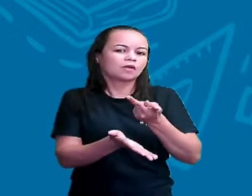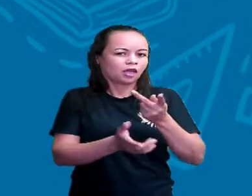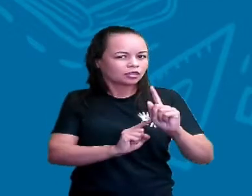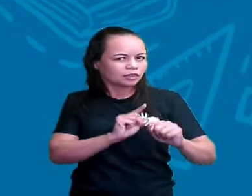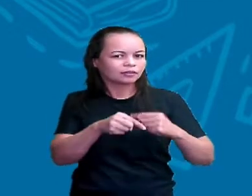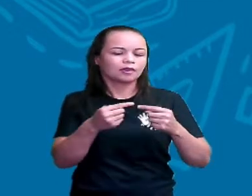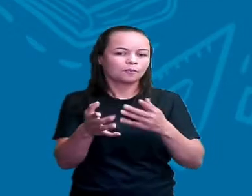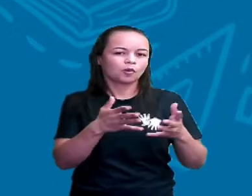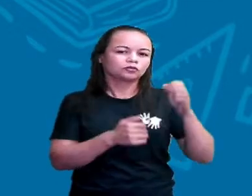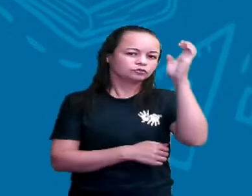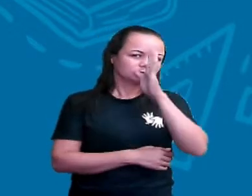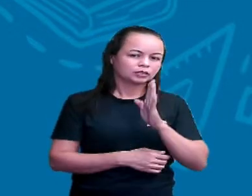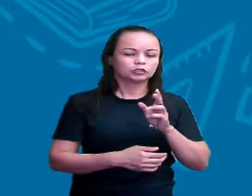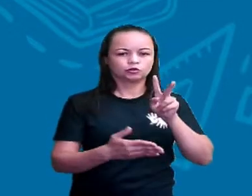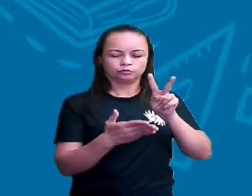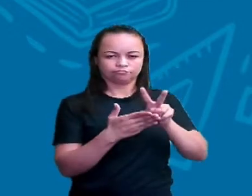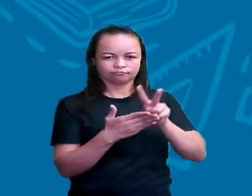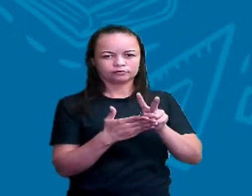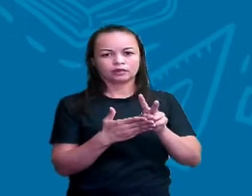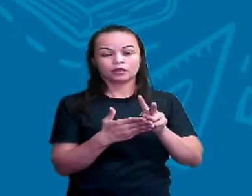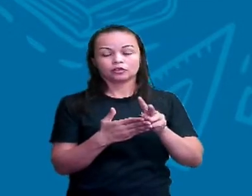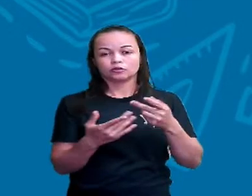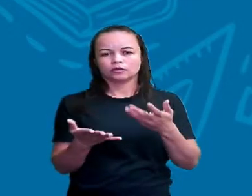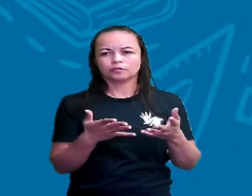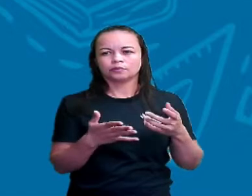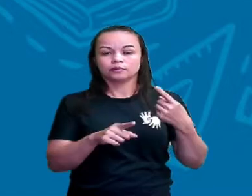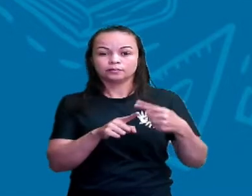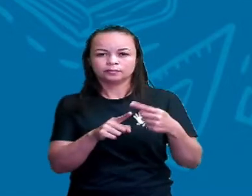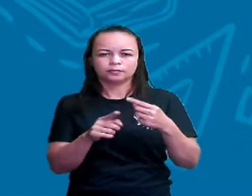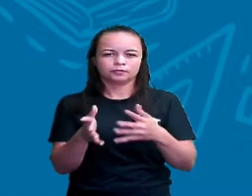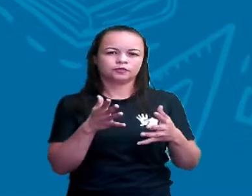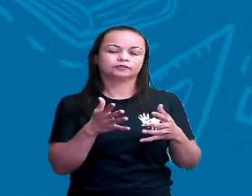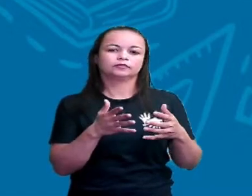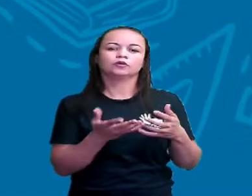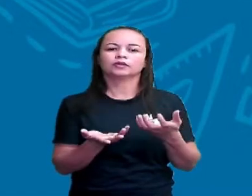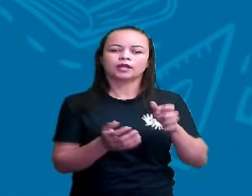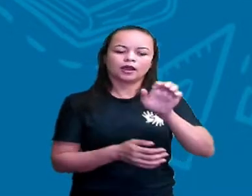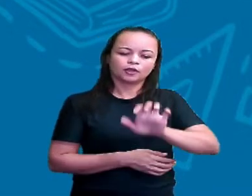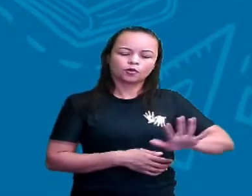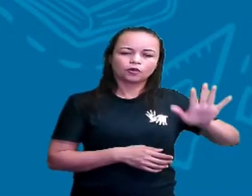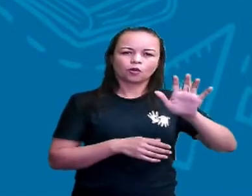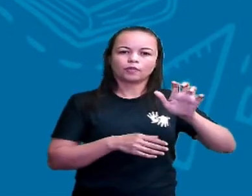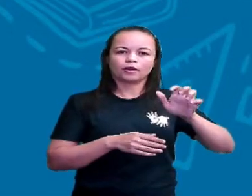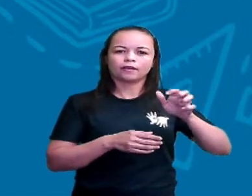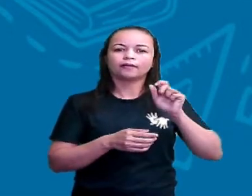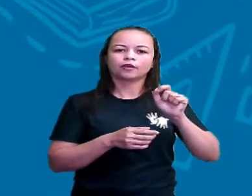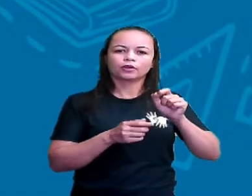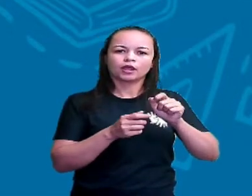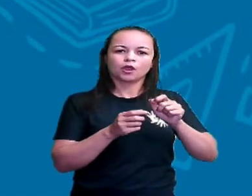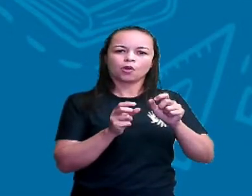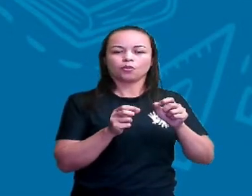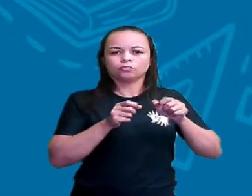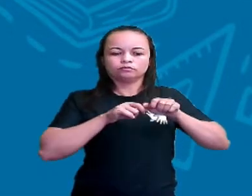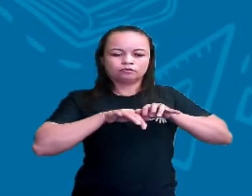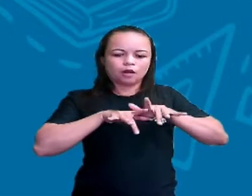terras brasileiras, os povos indígenas. Justamente porque a Europa ela decide expandir o seu comércio e ela vai invadir,